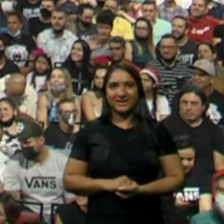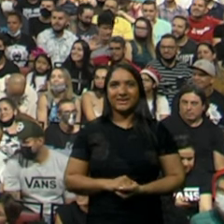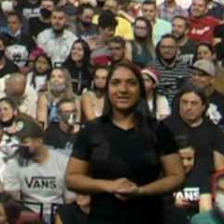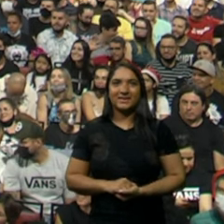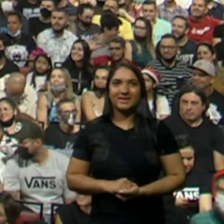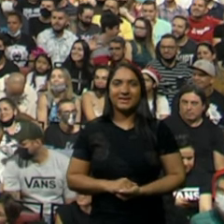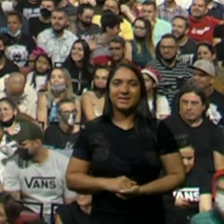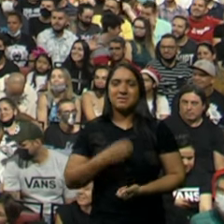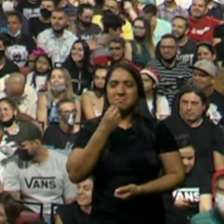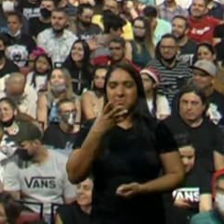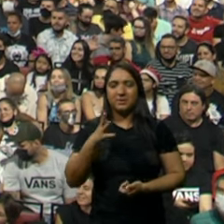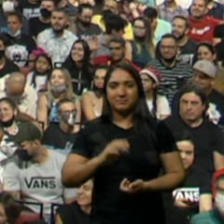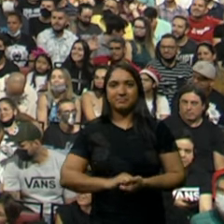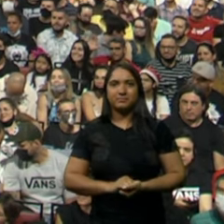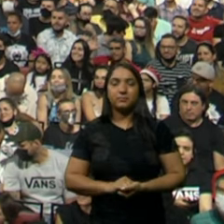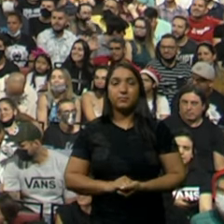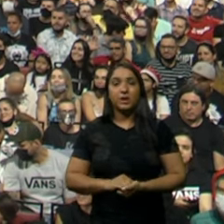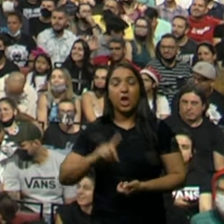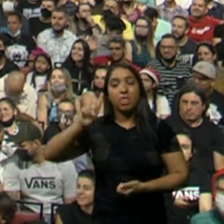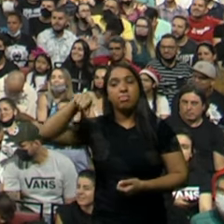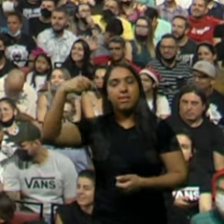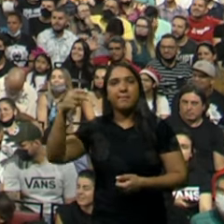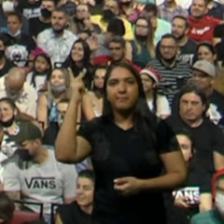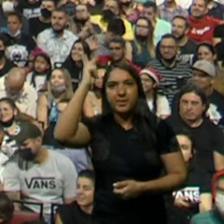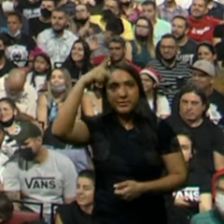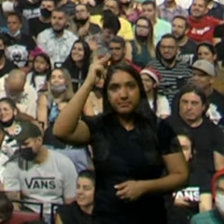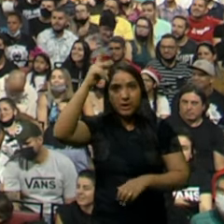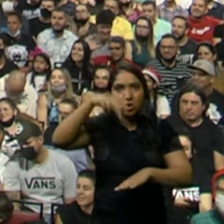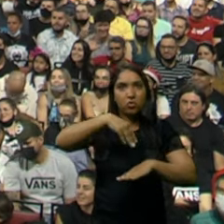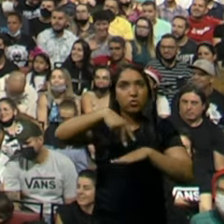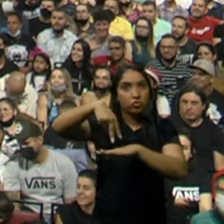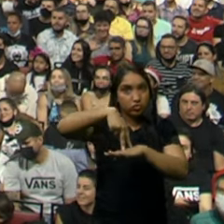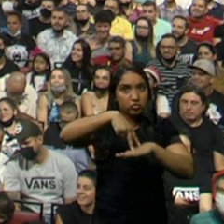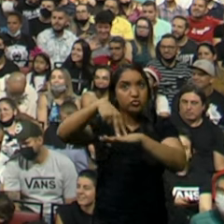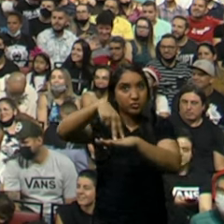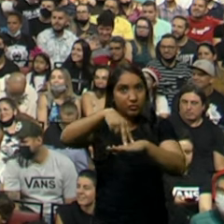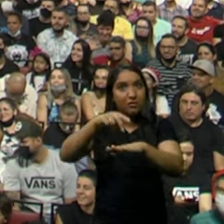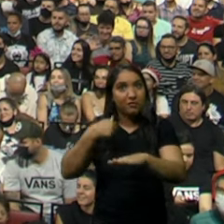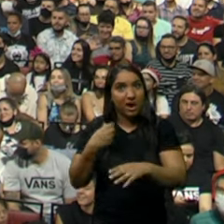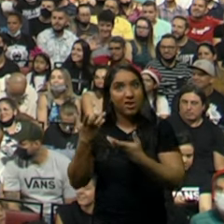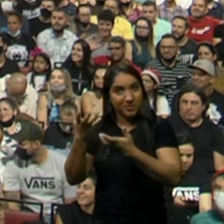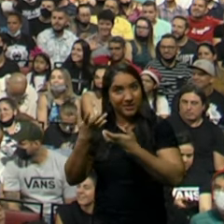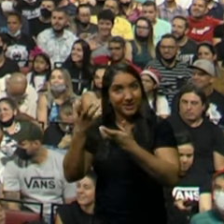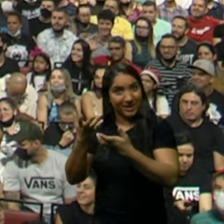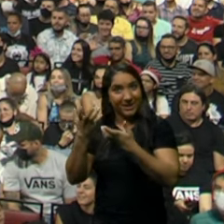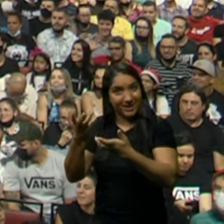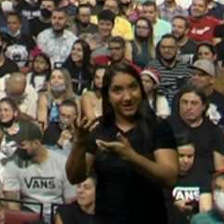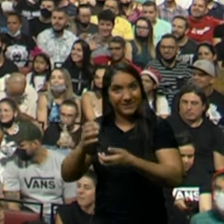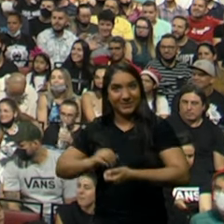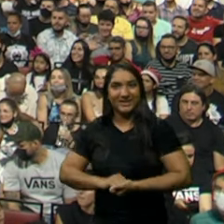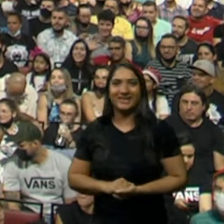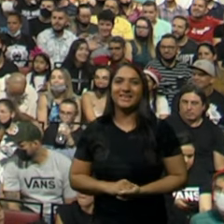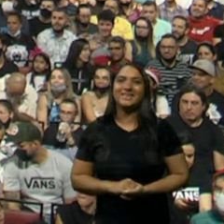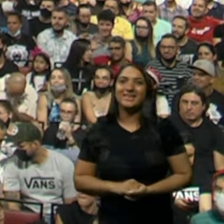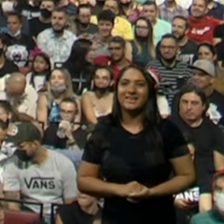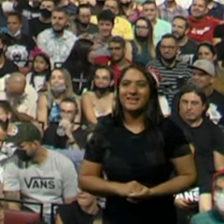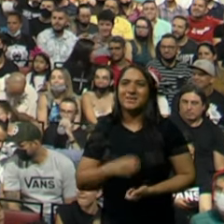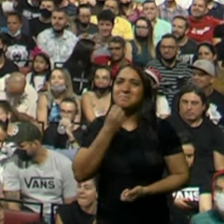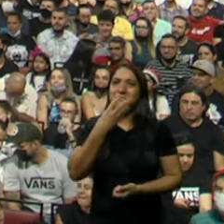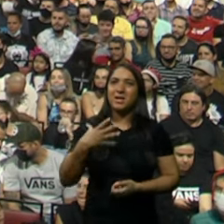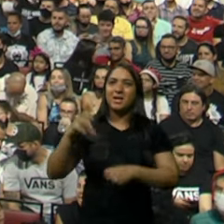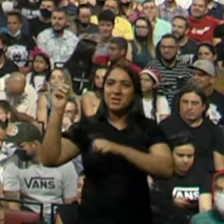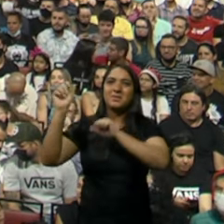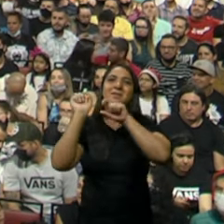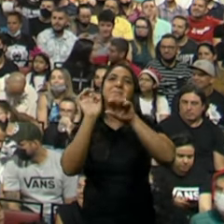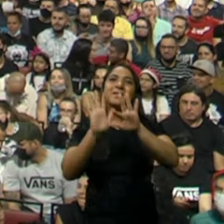é muito bem Me leva para surfar em pelo peru lá hein E aí é muito